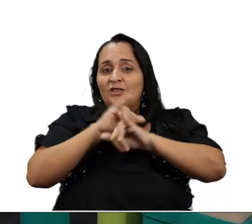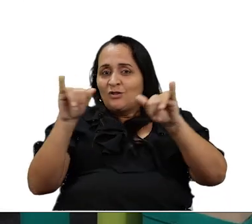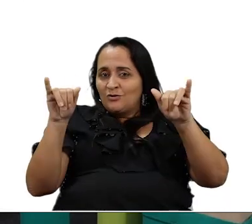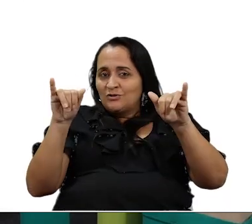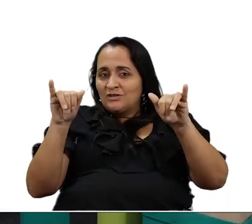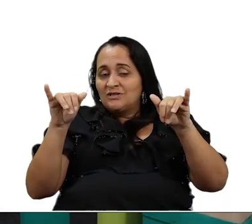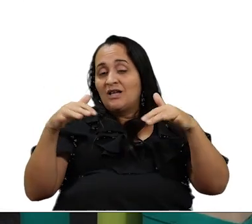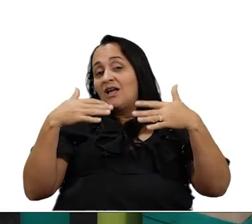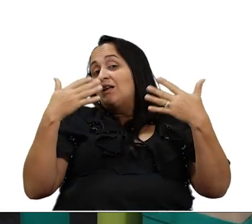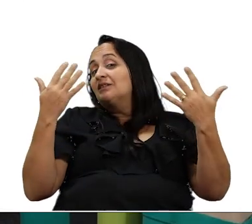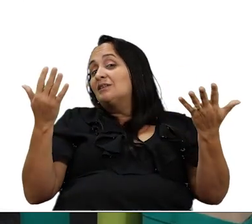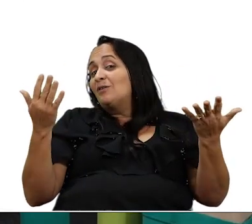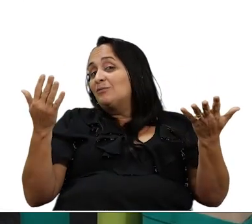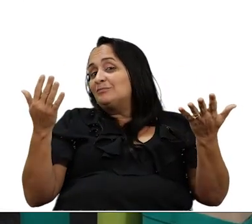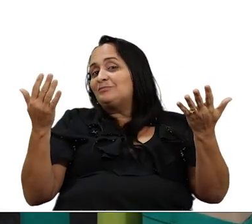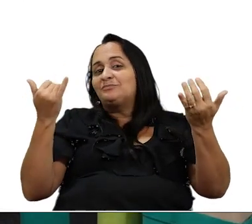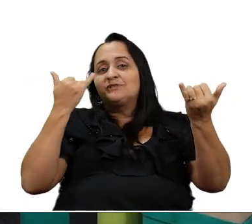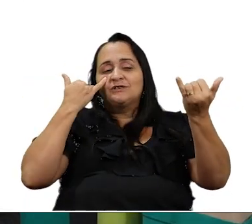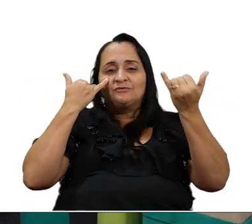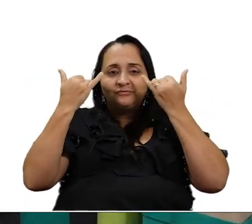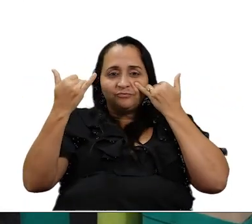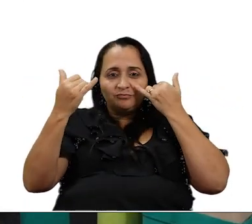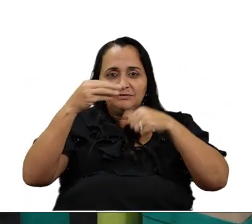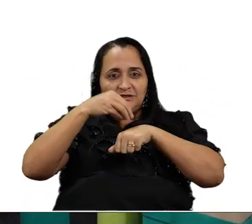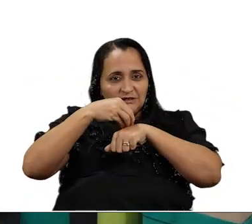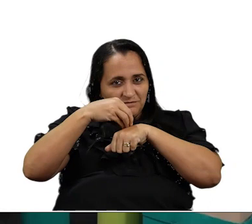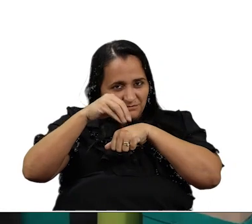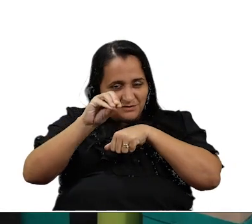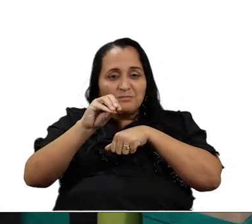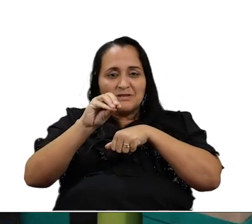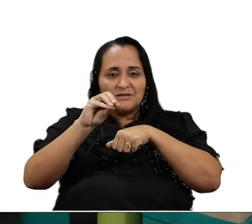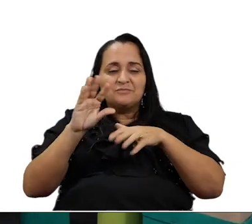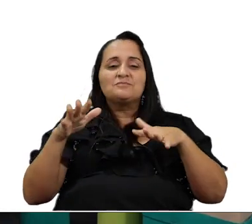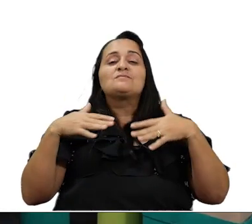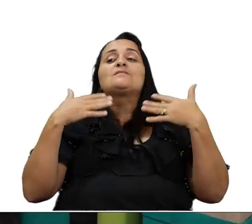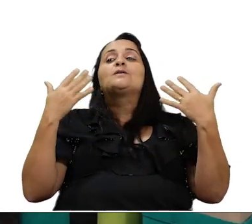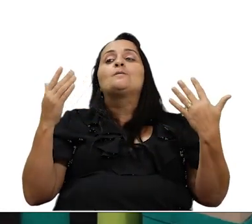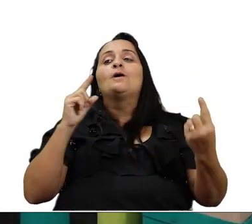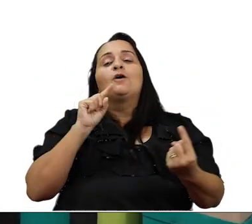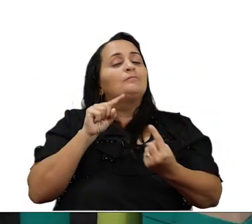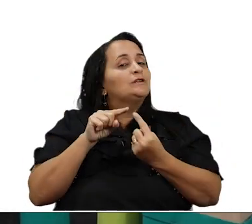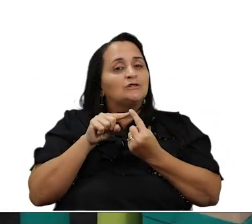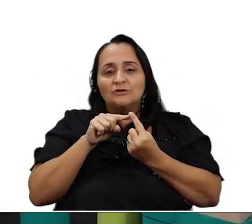da notícia é informar. Então, qual o objetivo desse